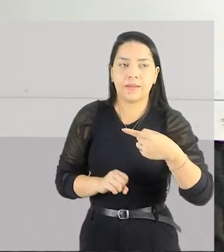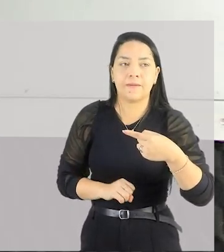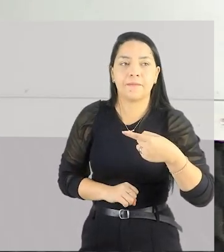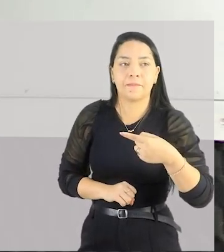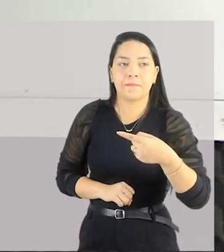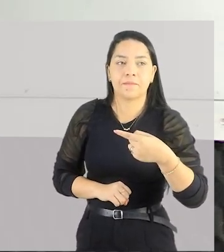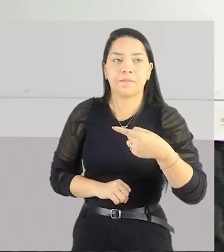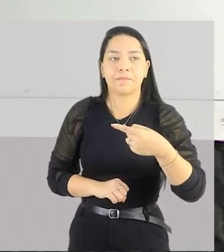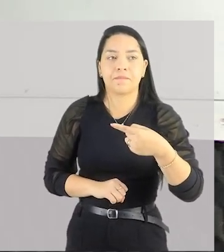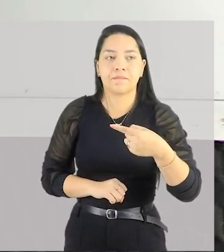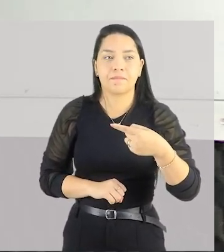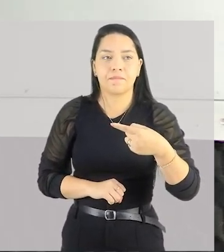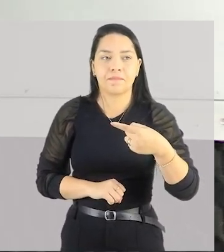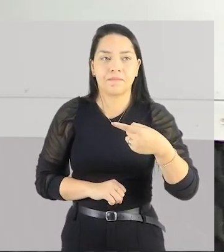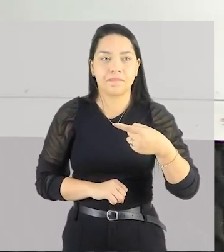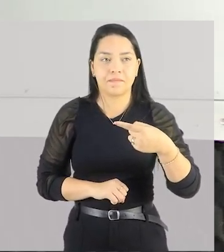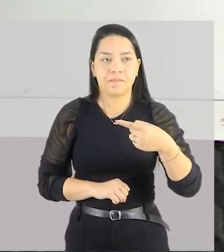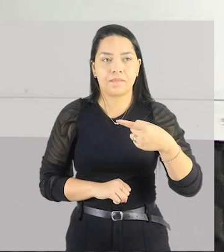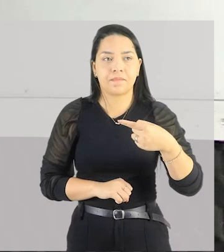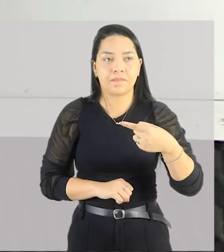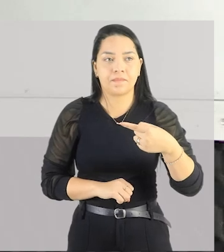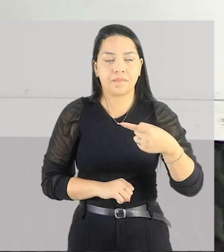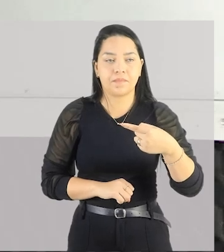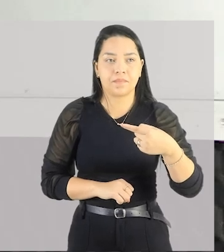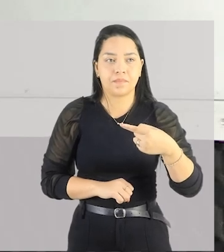quanto? 150.